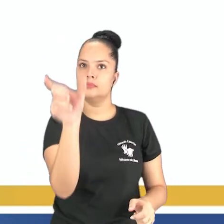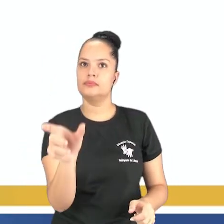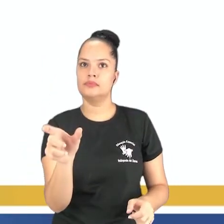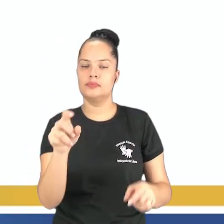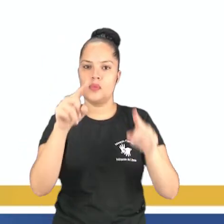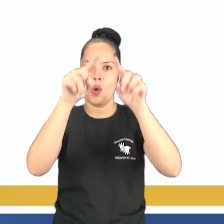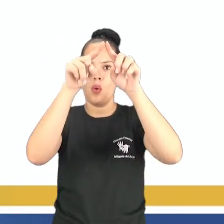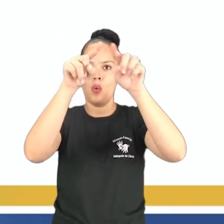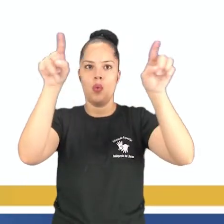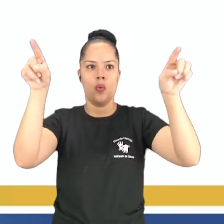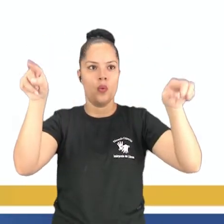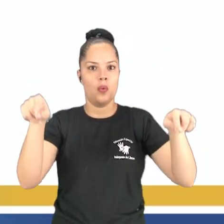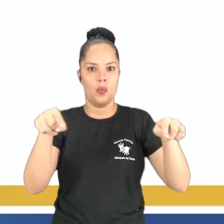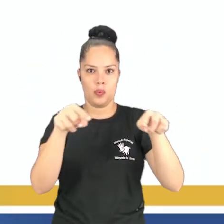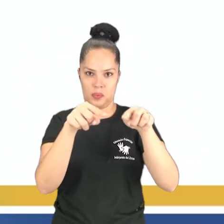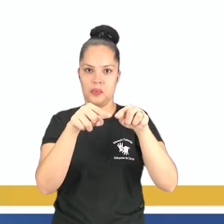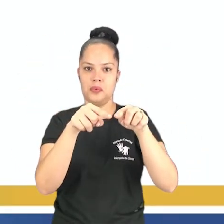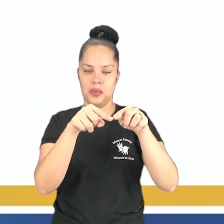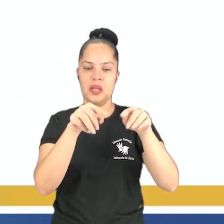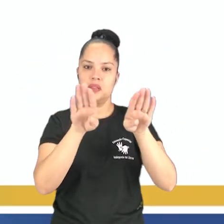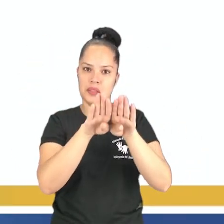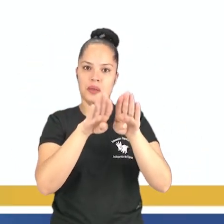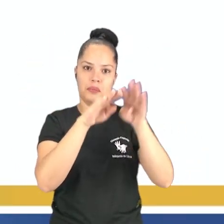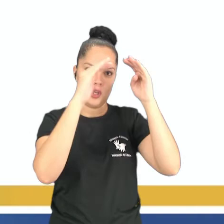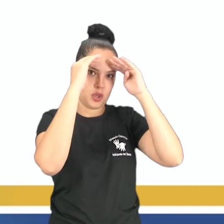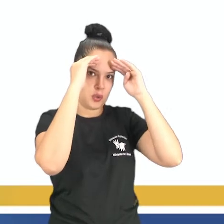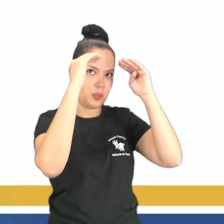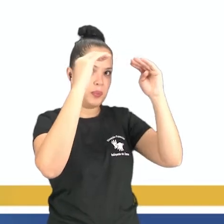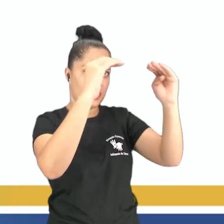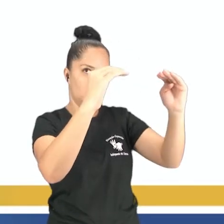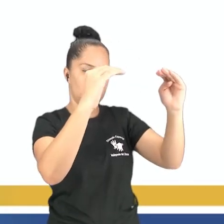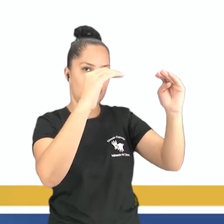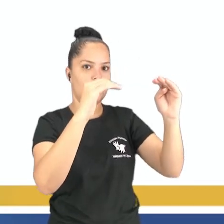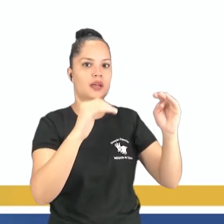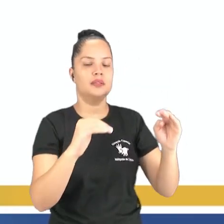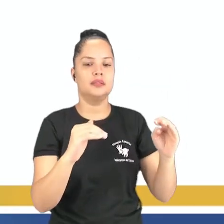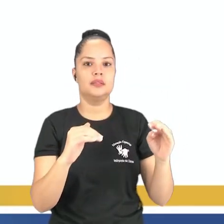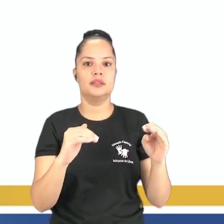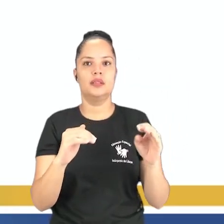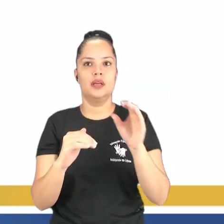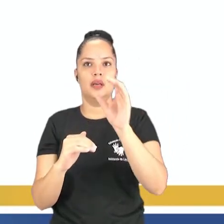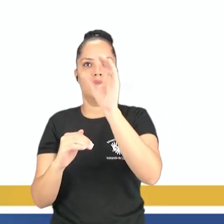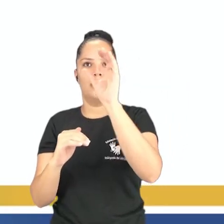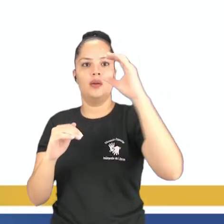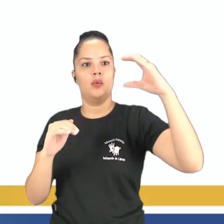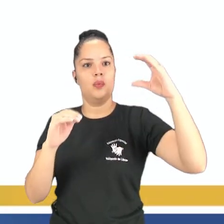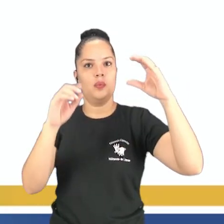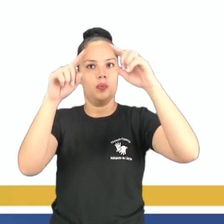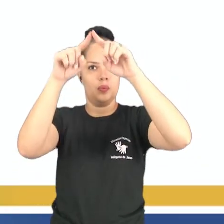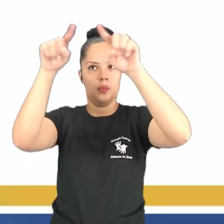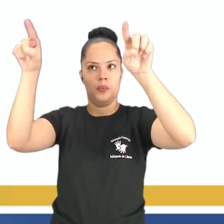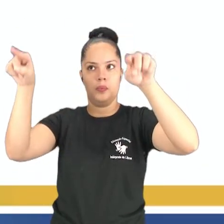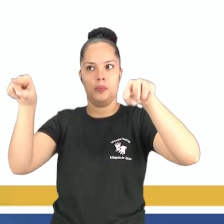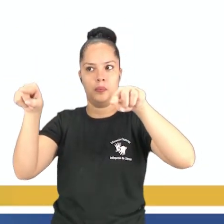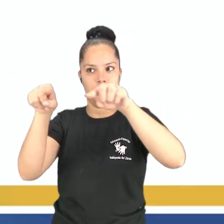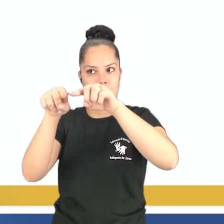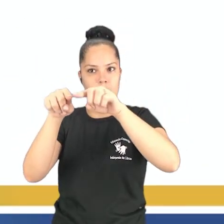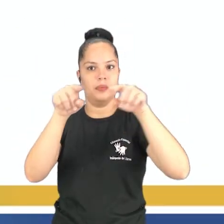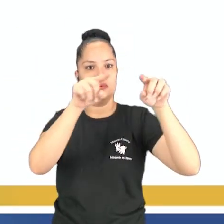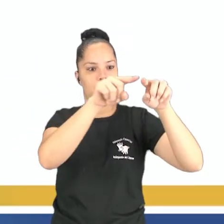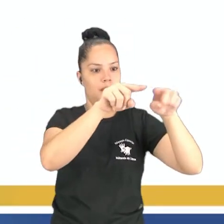também, obedecendo a translação corretamente, né? Com todos os pontos, né? Observando